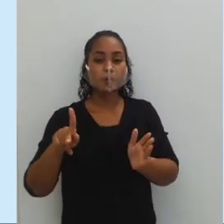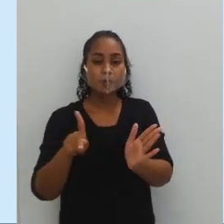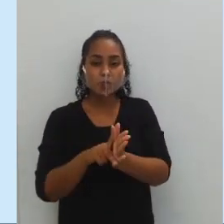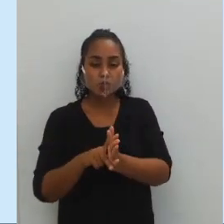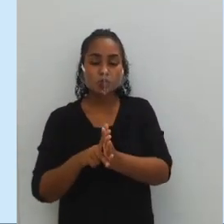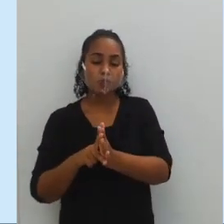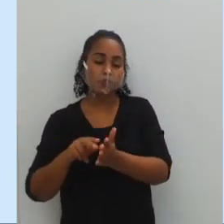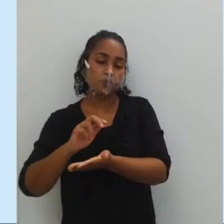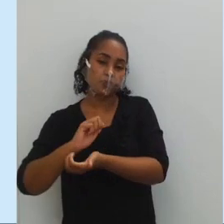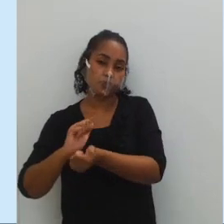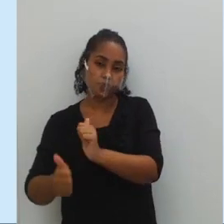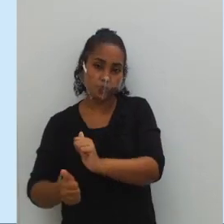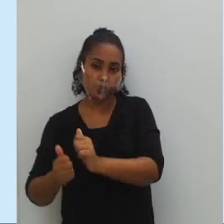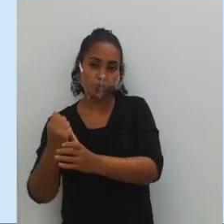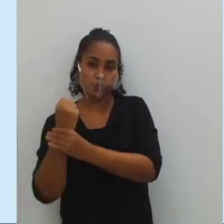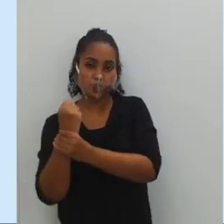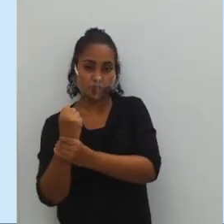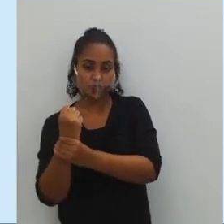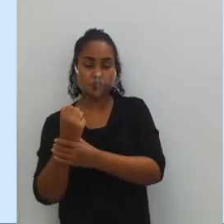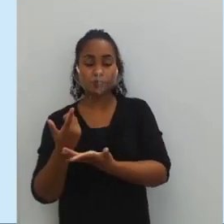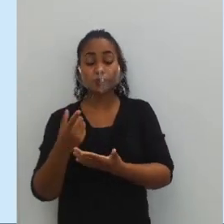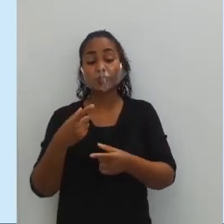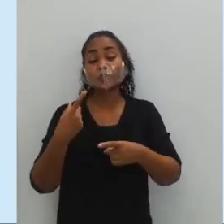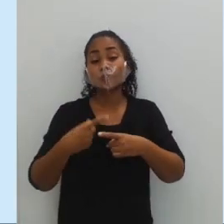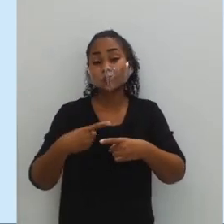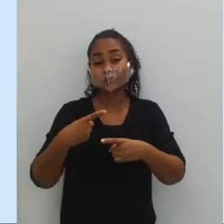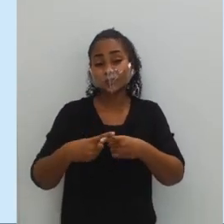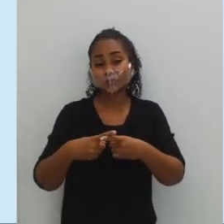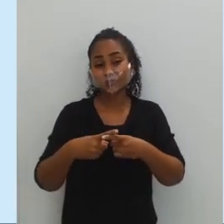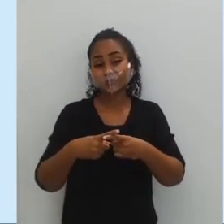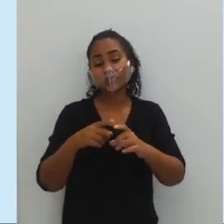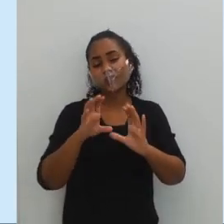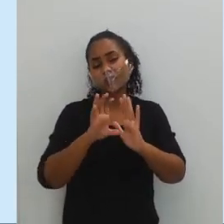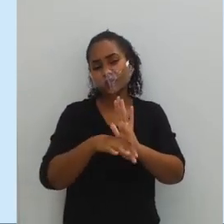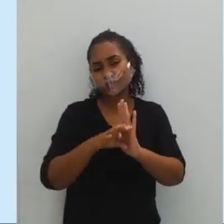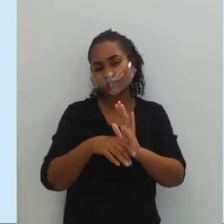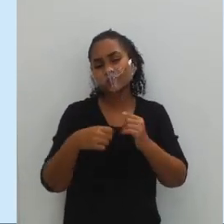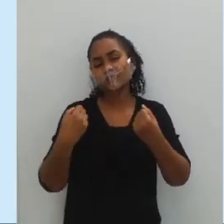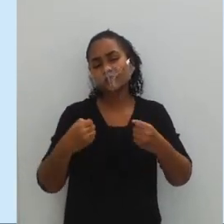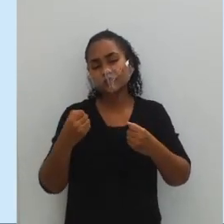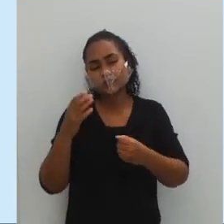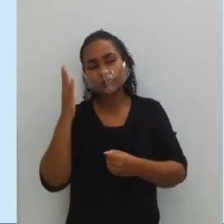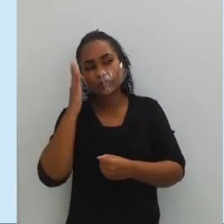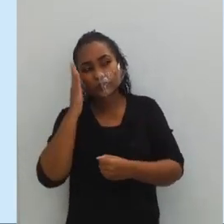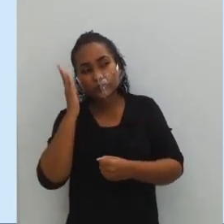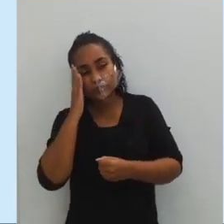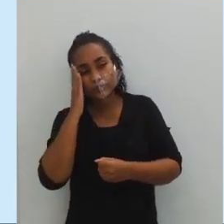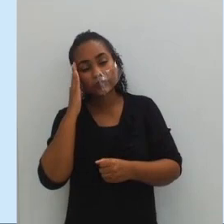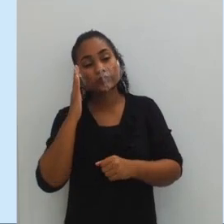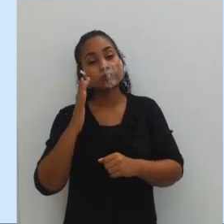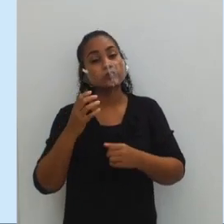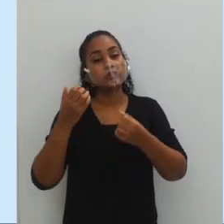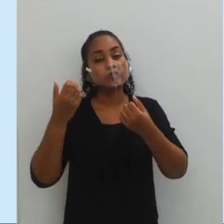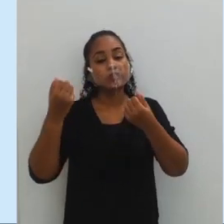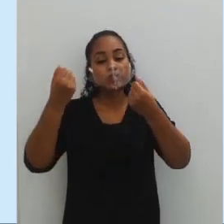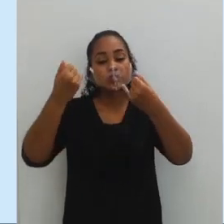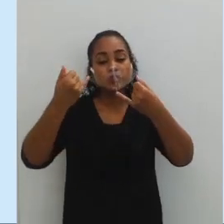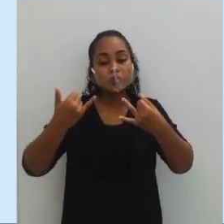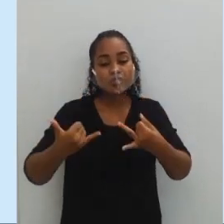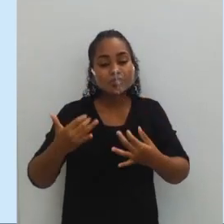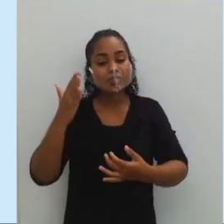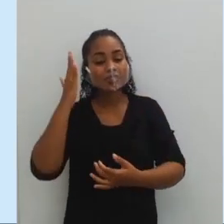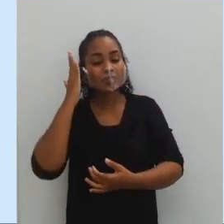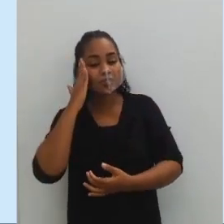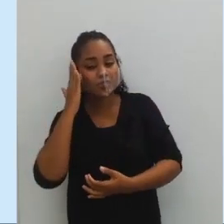marciais e modalidades esportivas de combate, tá? Porque esses são conceitos que a gente precisa ter um pouquinho mais de tempo para poder